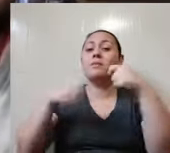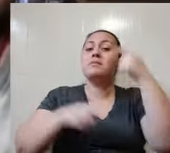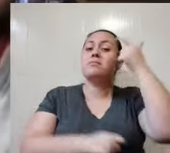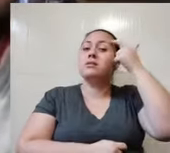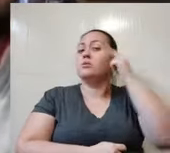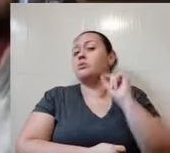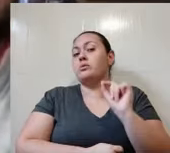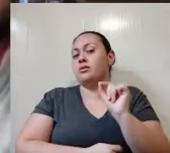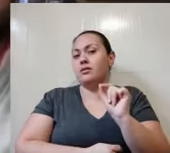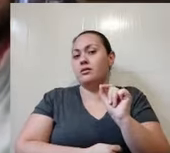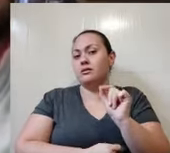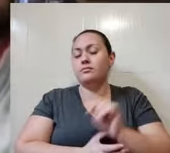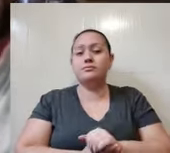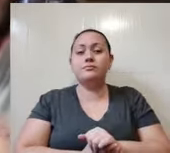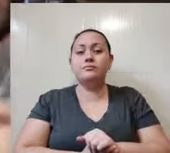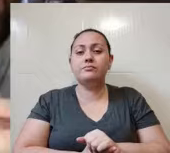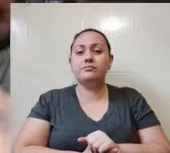pensar o seguinte: